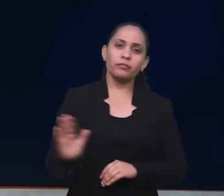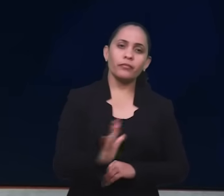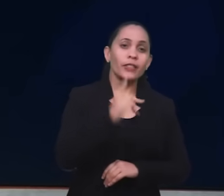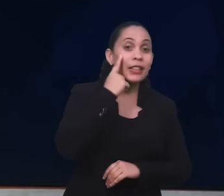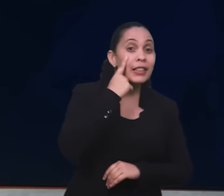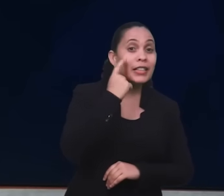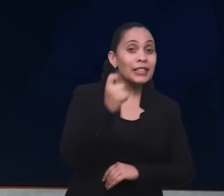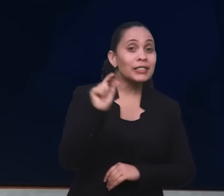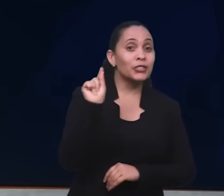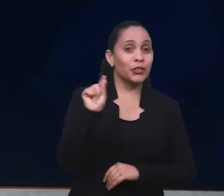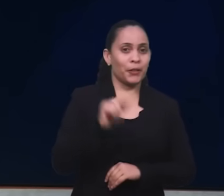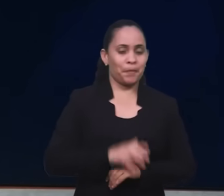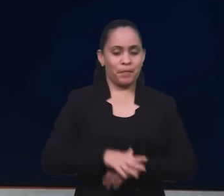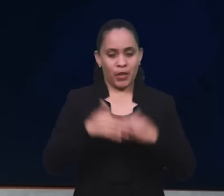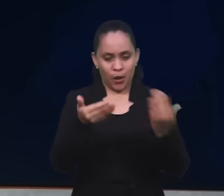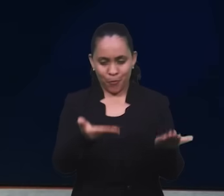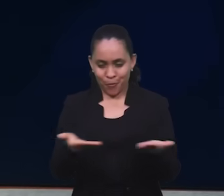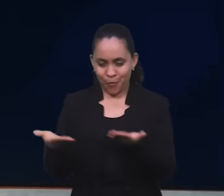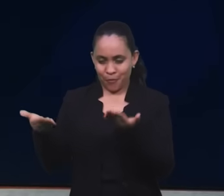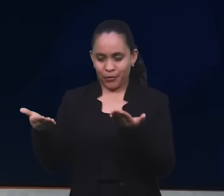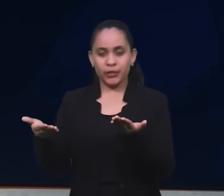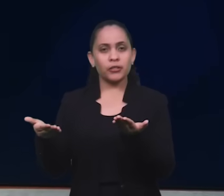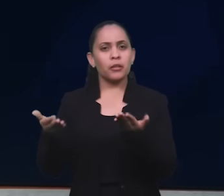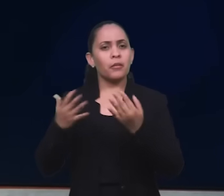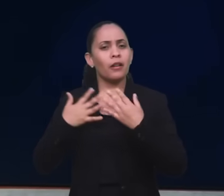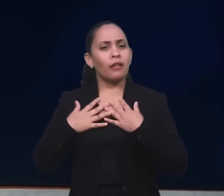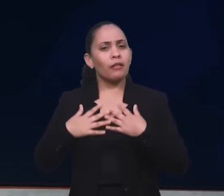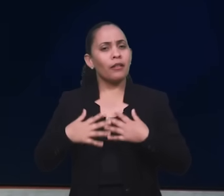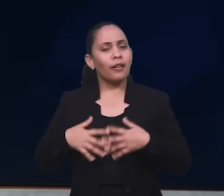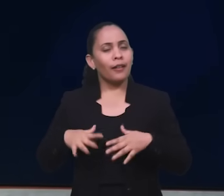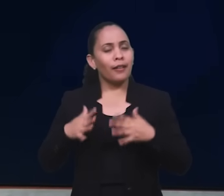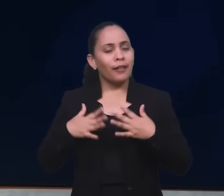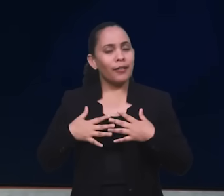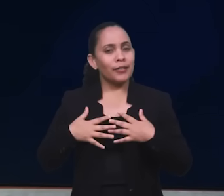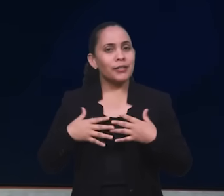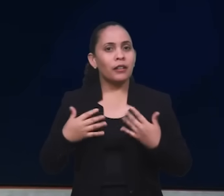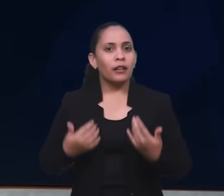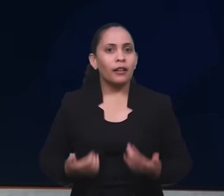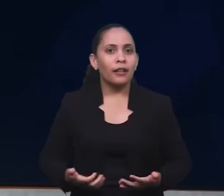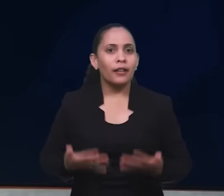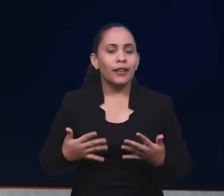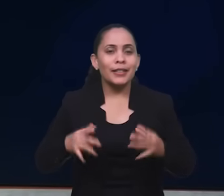um convite para um alívio especial, não é um alívio do